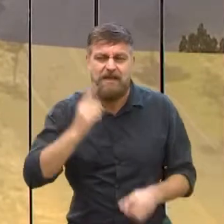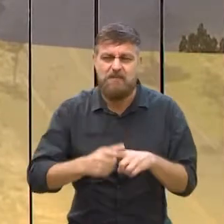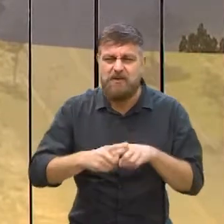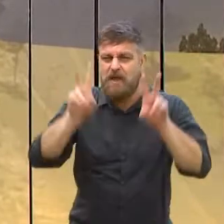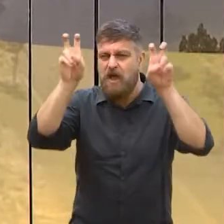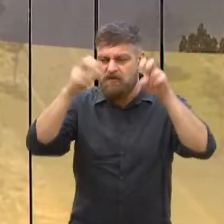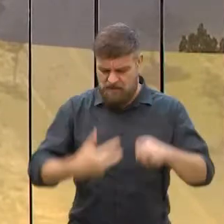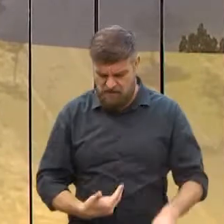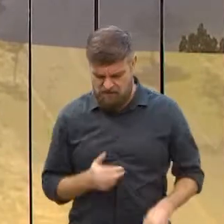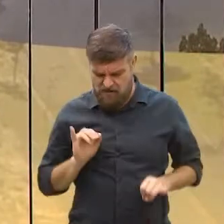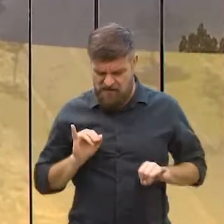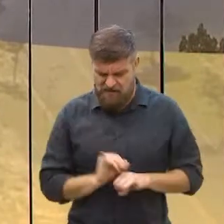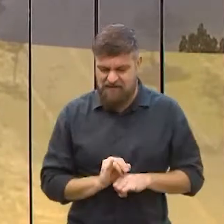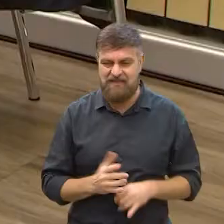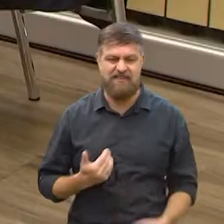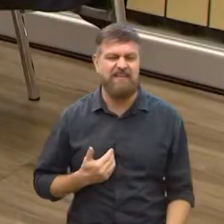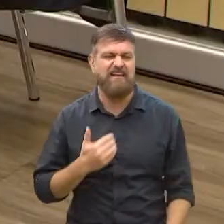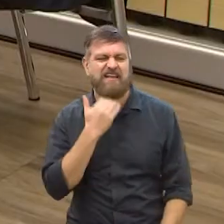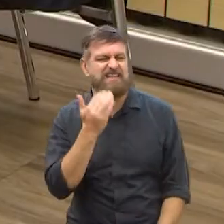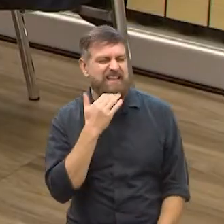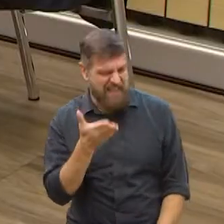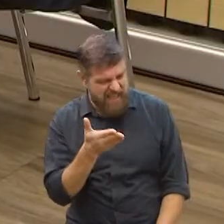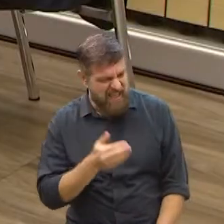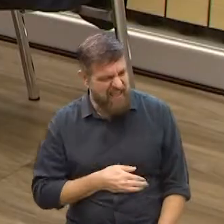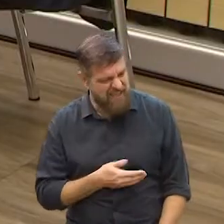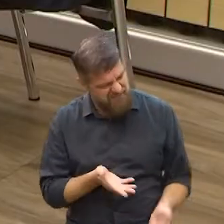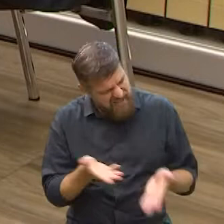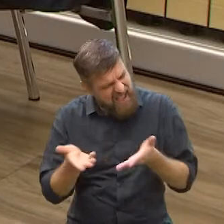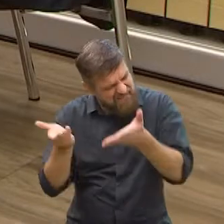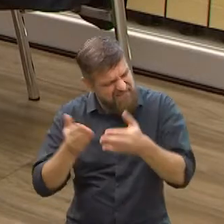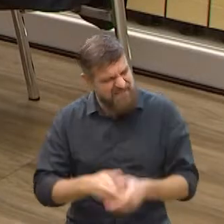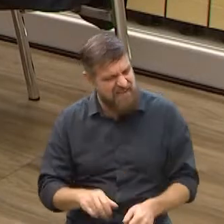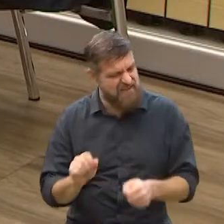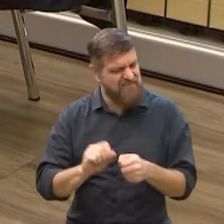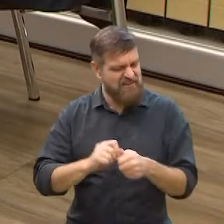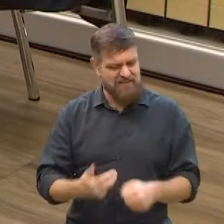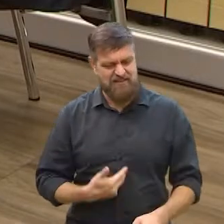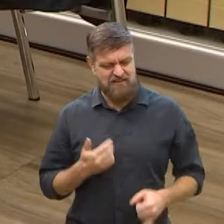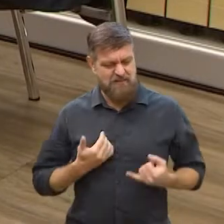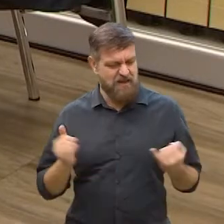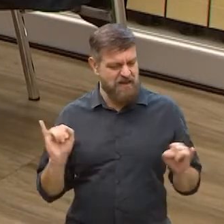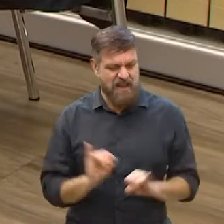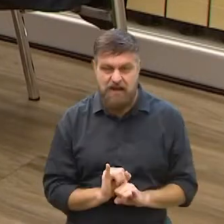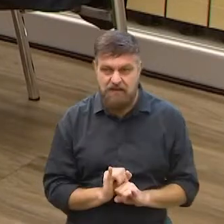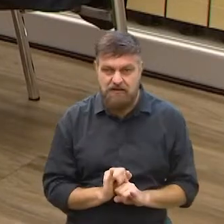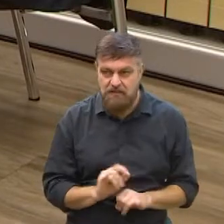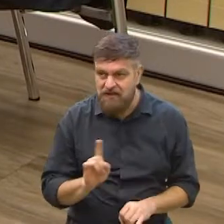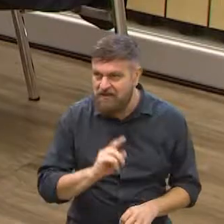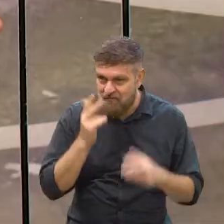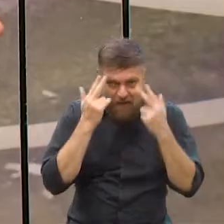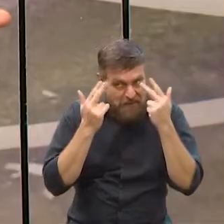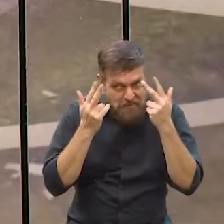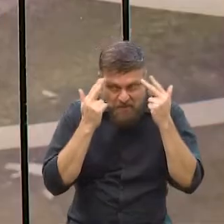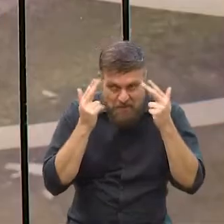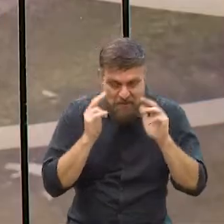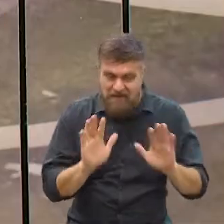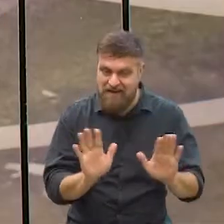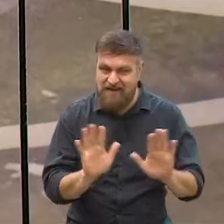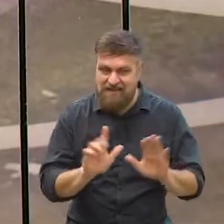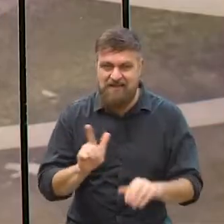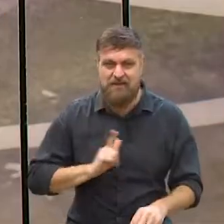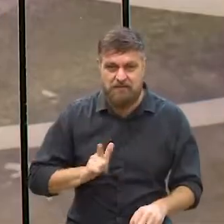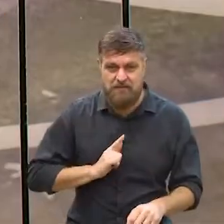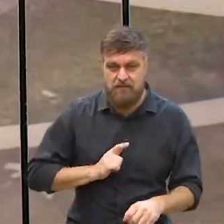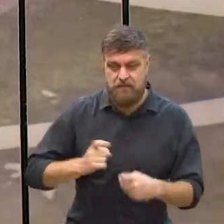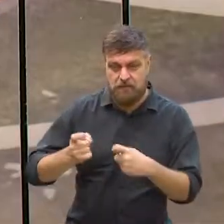bariátrica, parece assim, faz bariátrica, faz bariátrica. Né? Parece uma coisa comum e, apesar dos